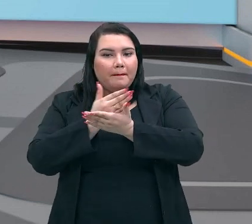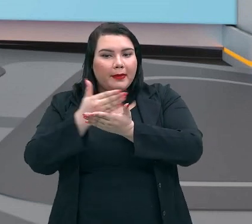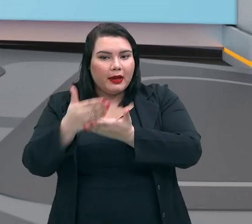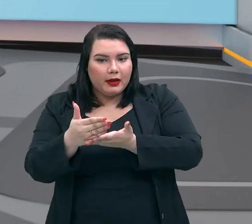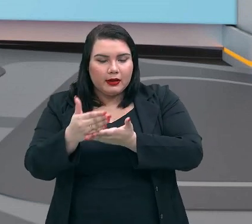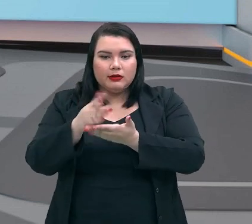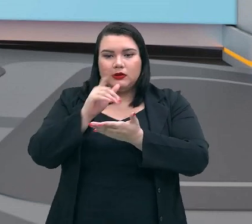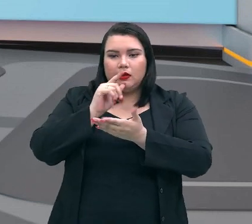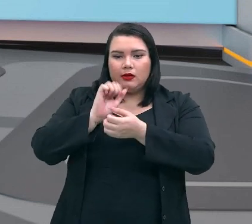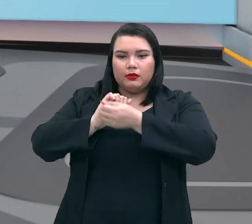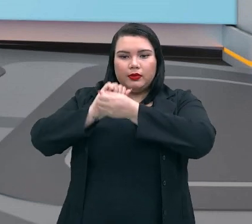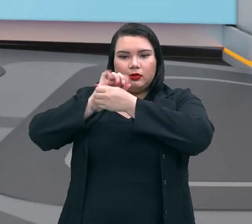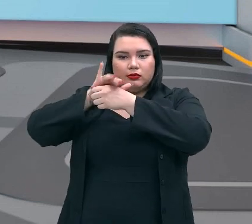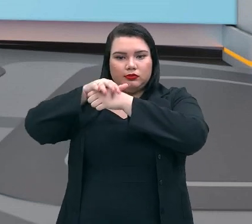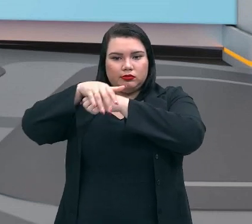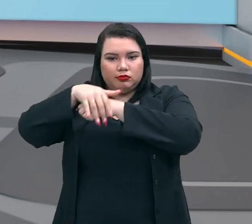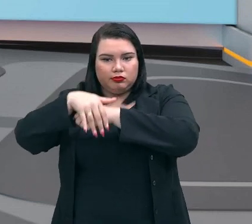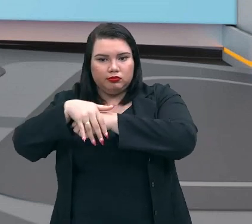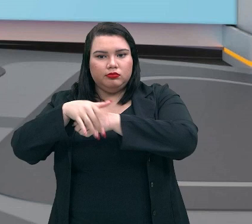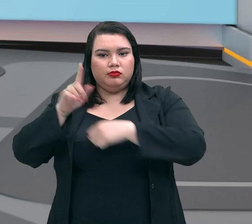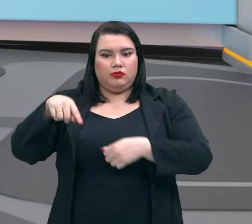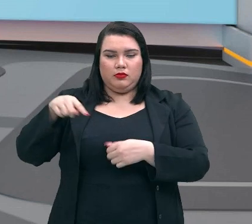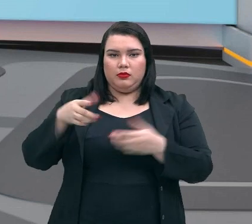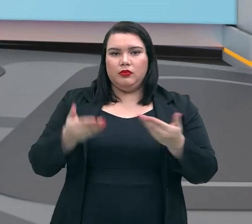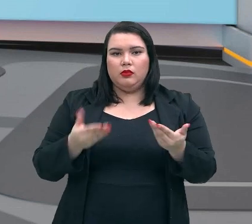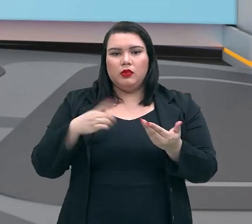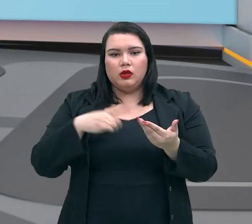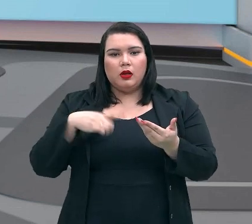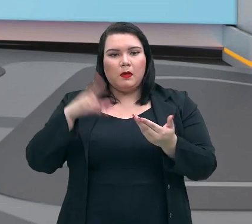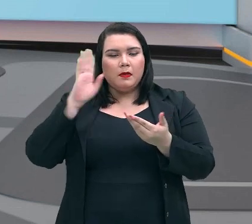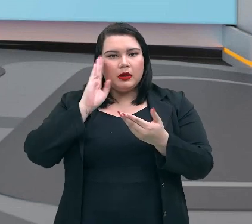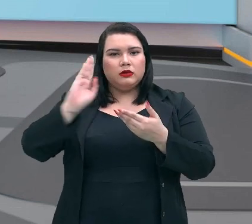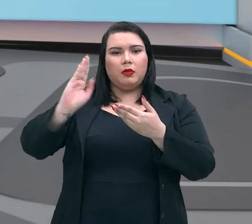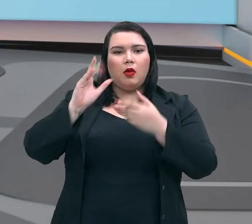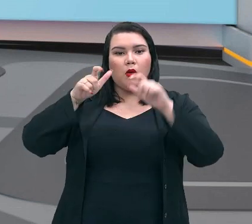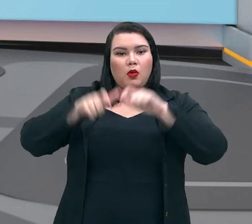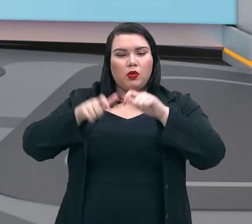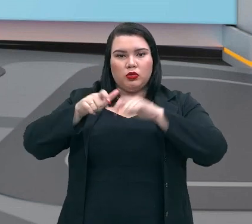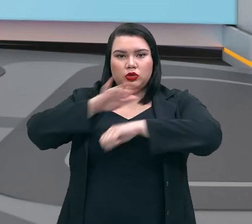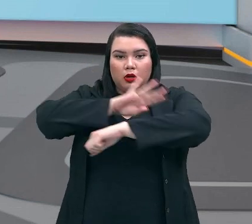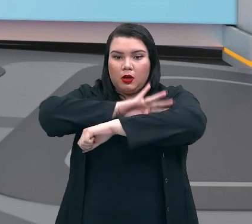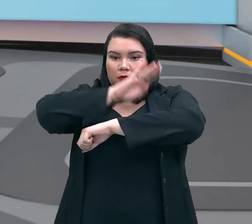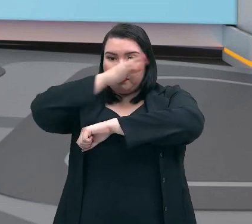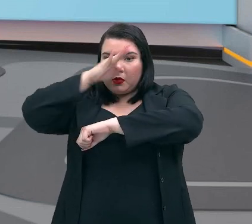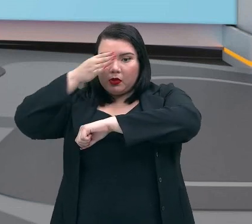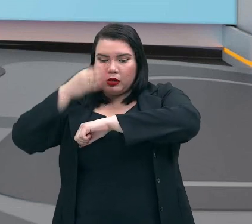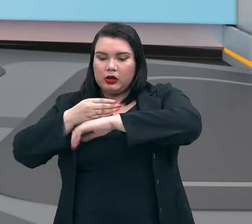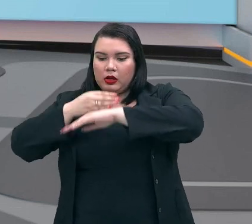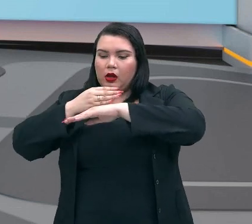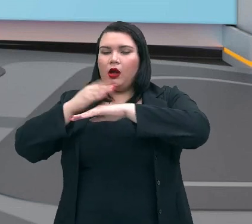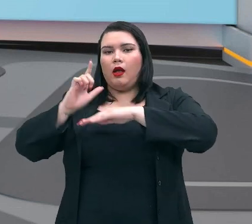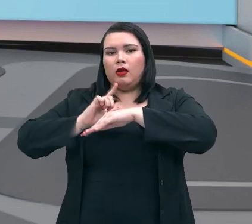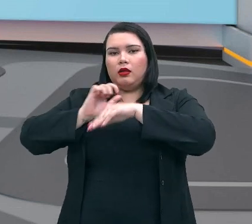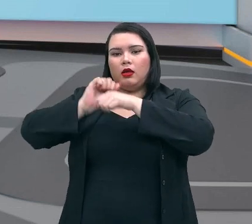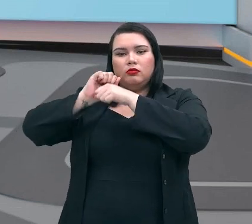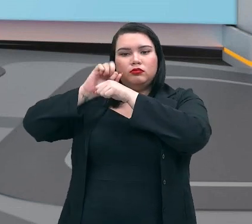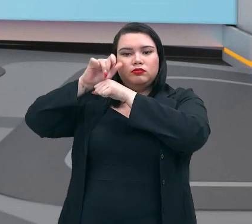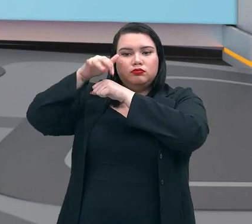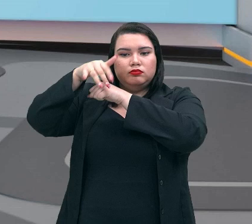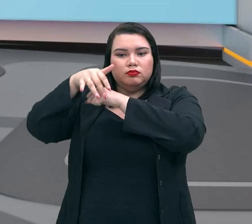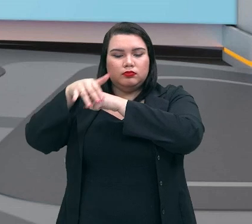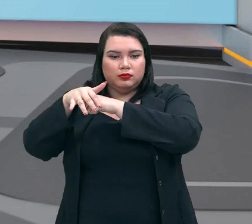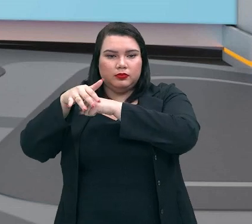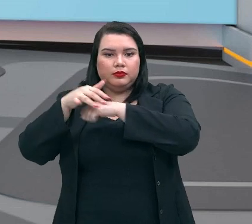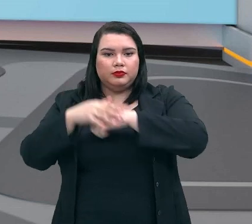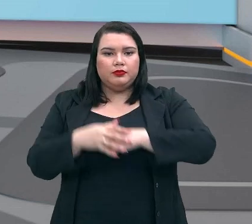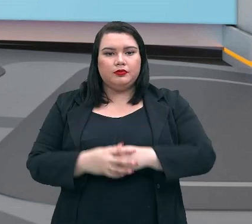tem o seu nome, né, situado sempre em um ponto mais elevado aqui do terreno, tá? Também vamos